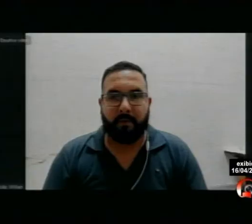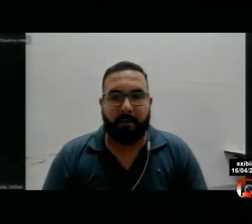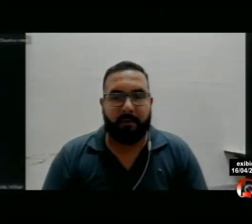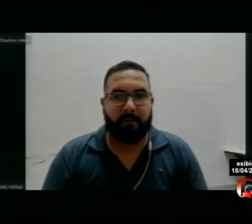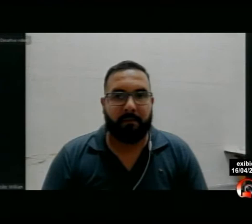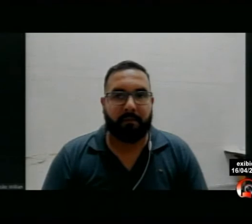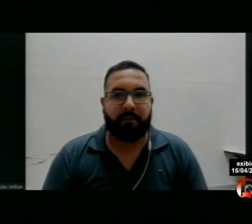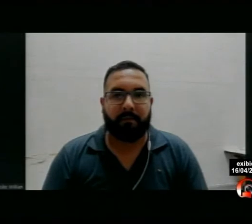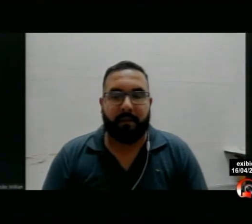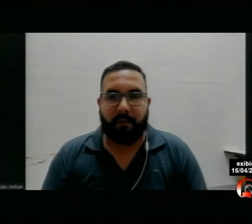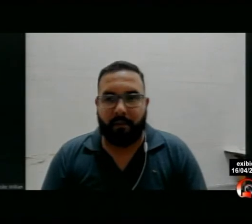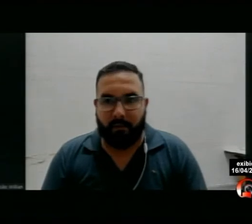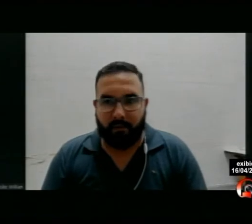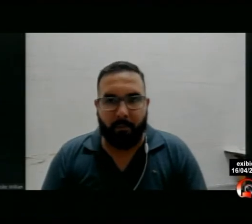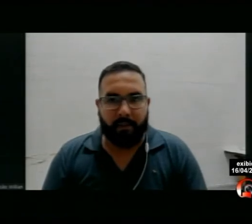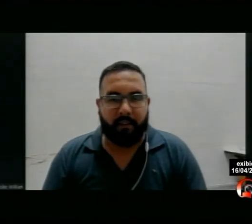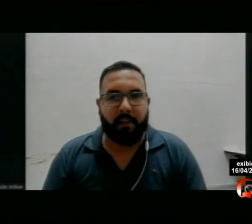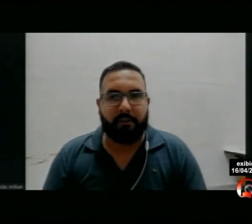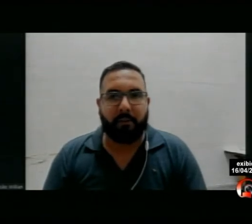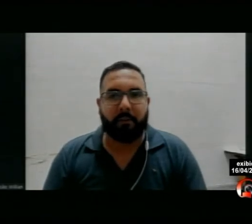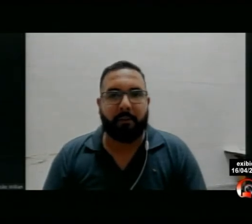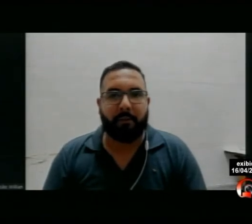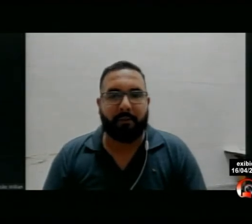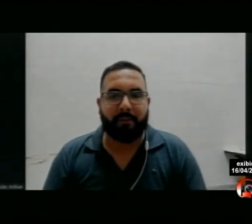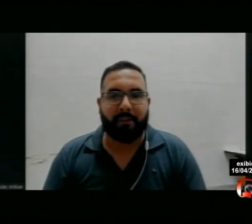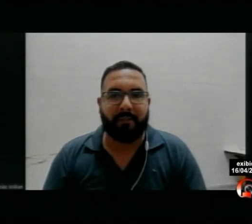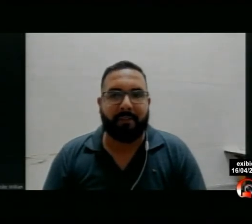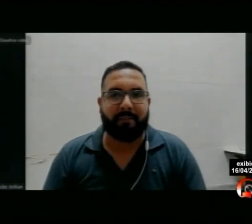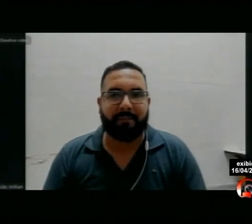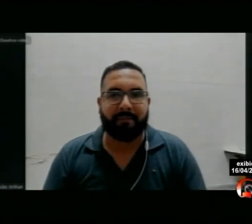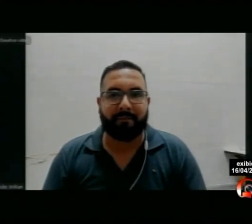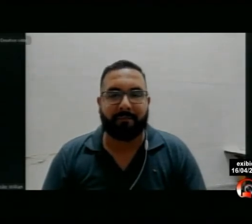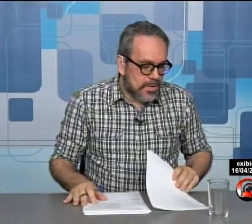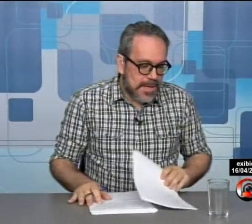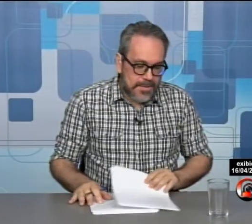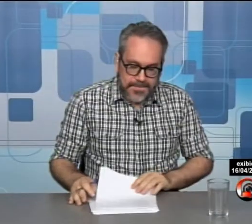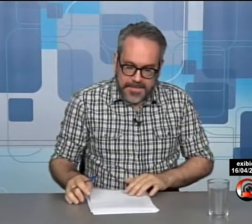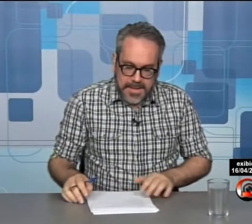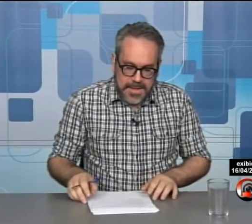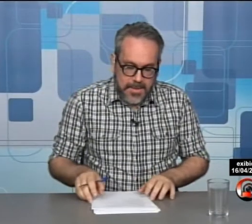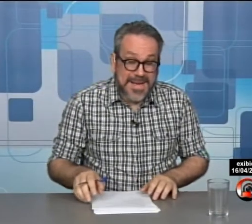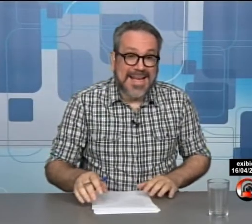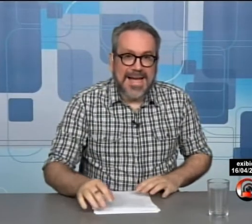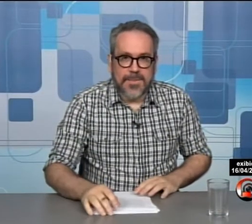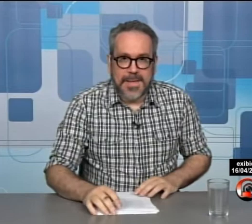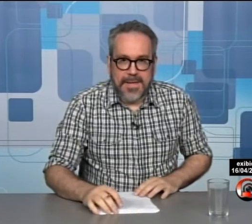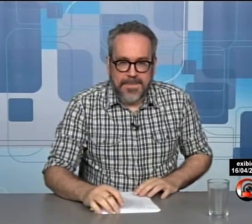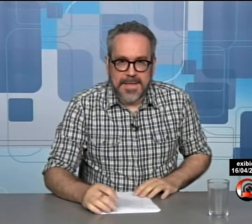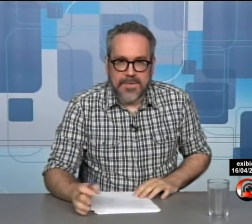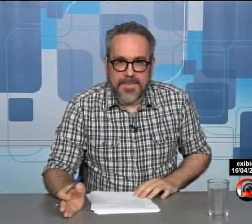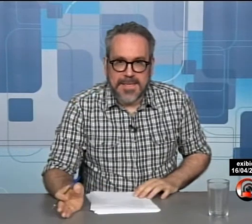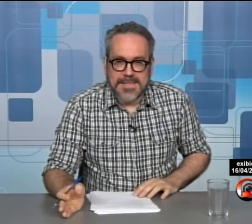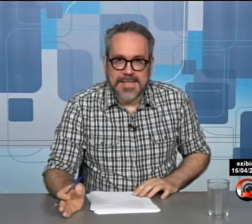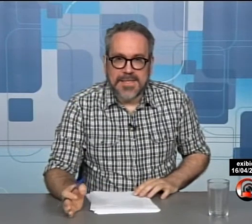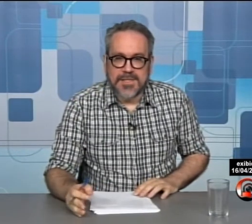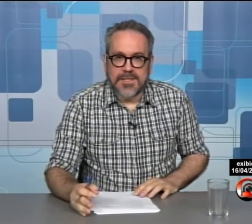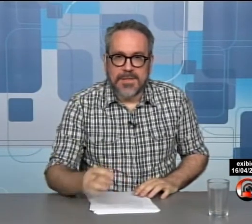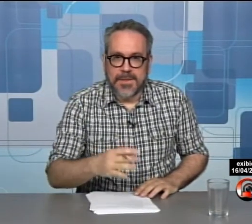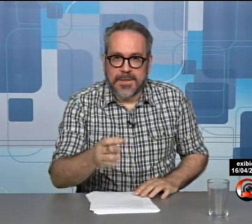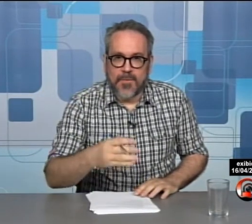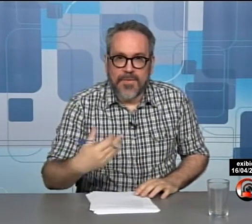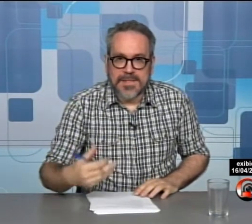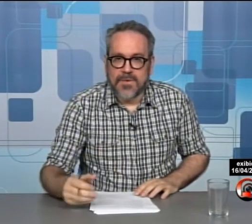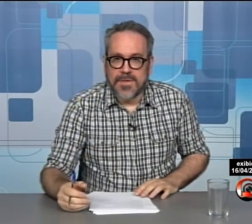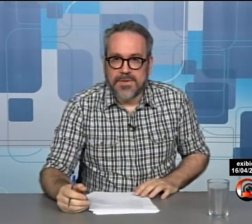ar? Olá, boa tarde, estou escutando sim. Ô, João, obrigado pela tua presença. A